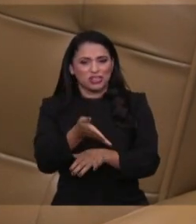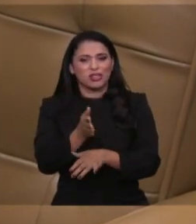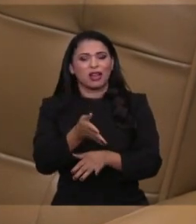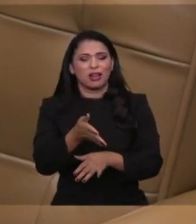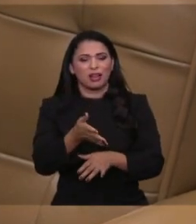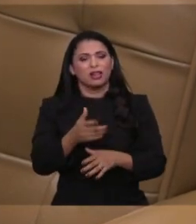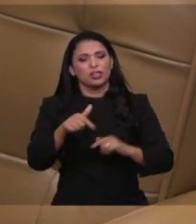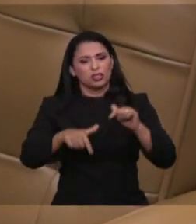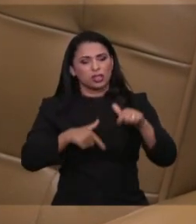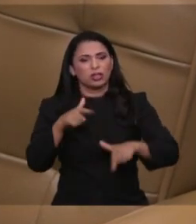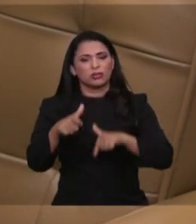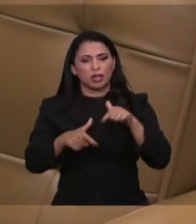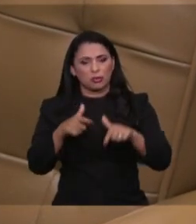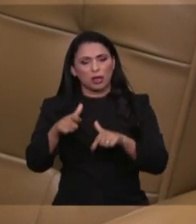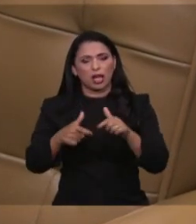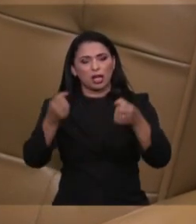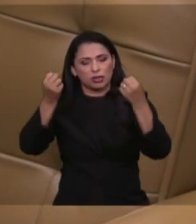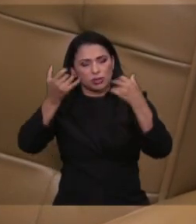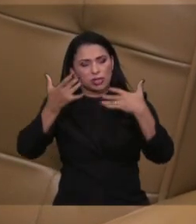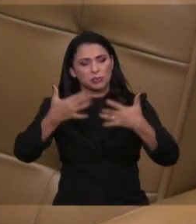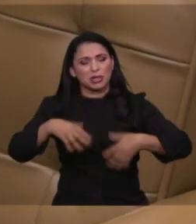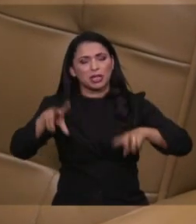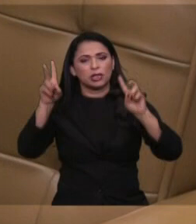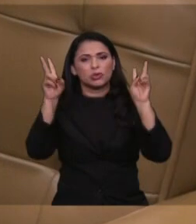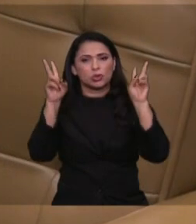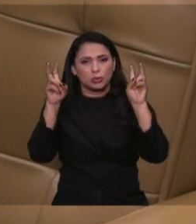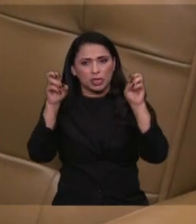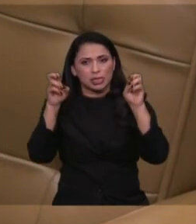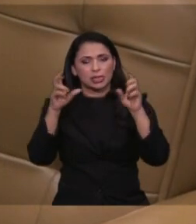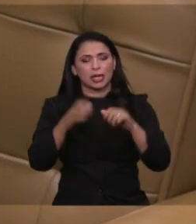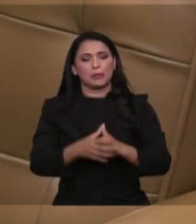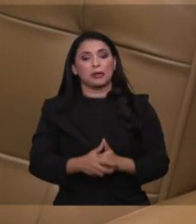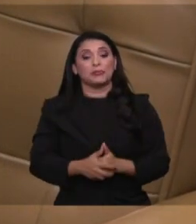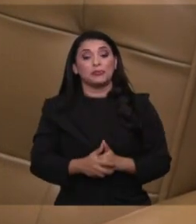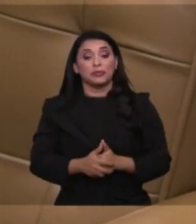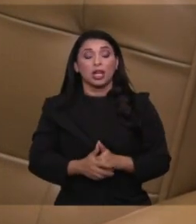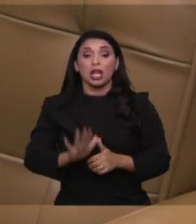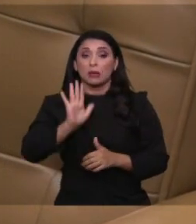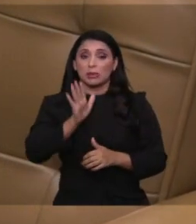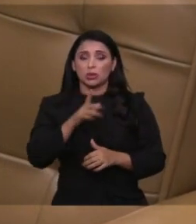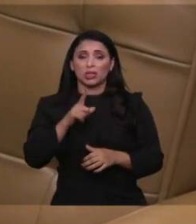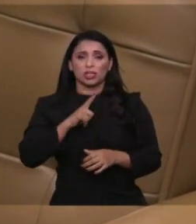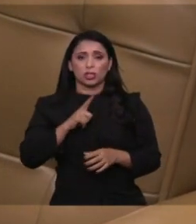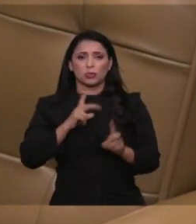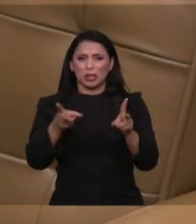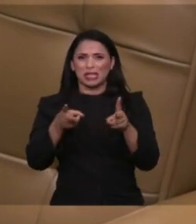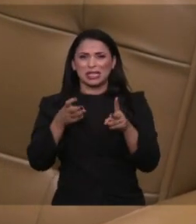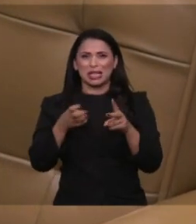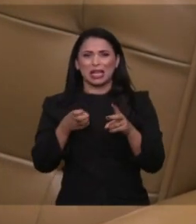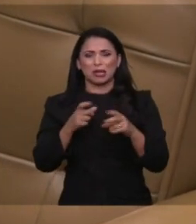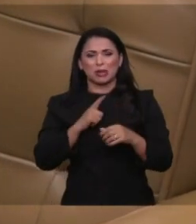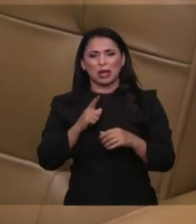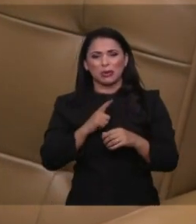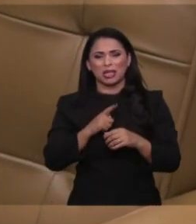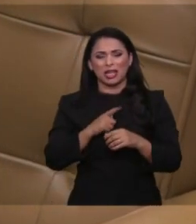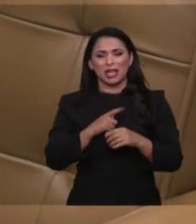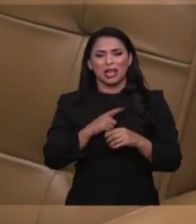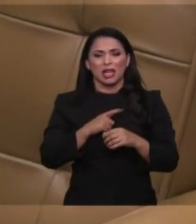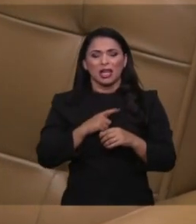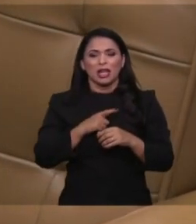tinha trabalhos doutrinários sobre essa temática. Mas aqui o que a gente tem é um pouco essa